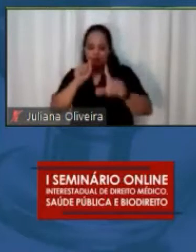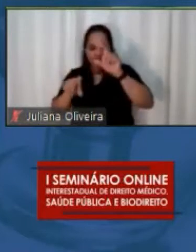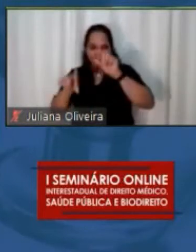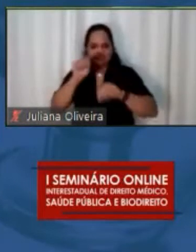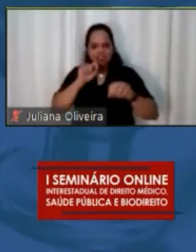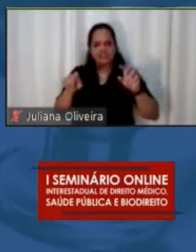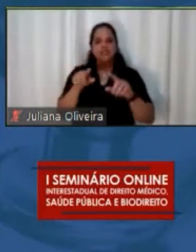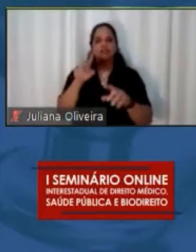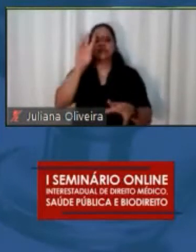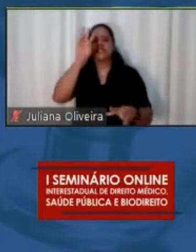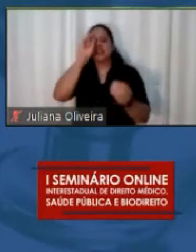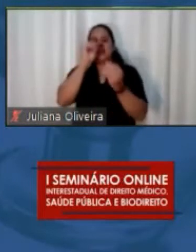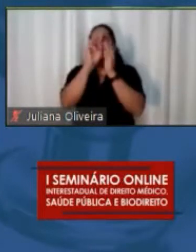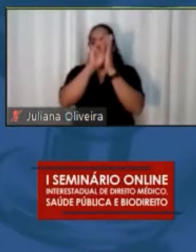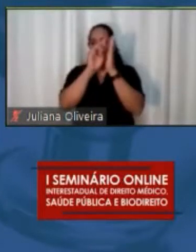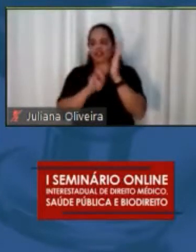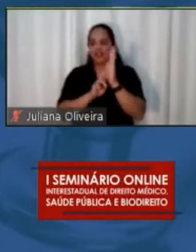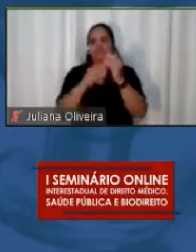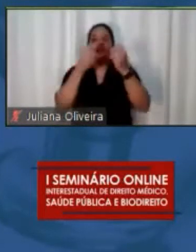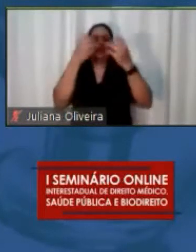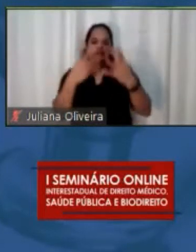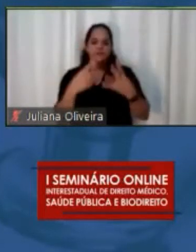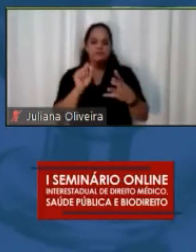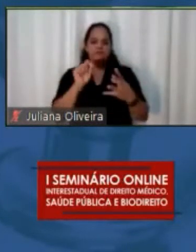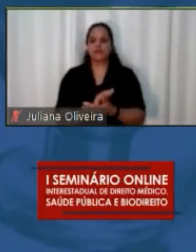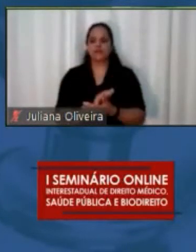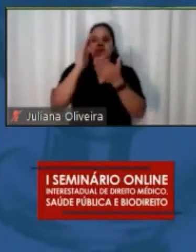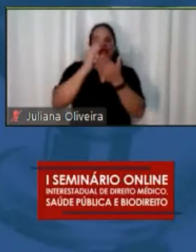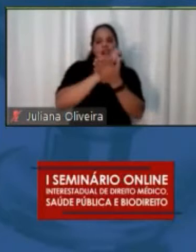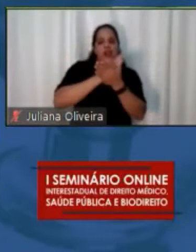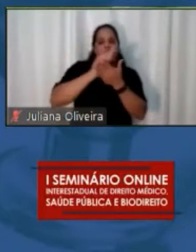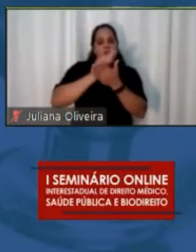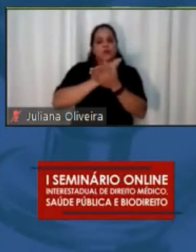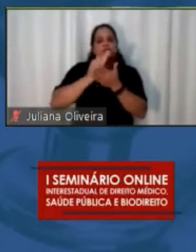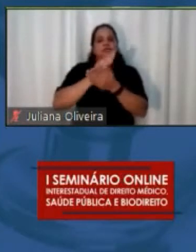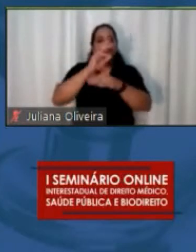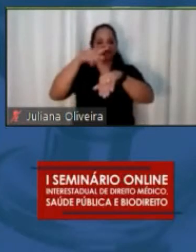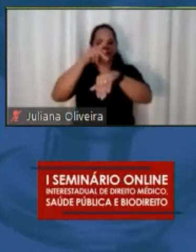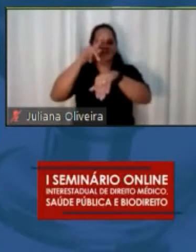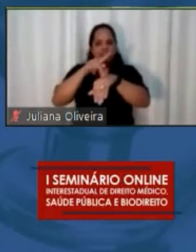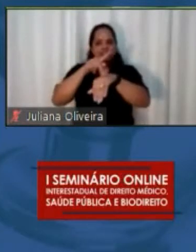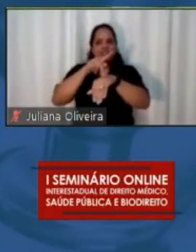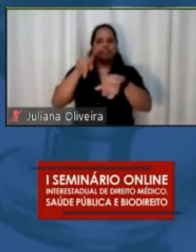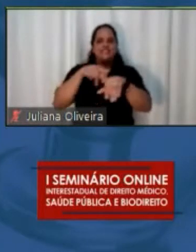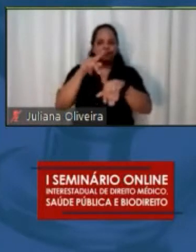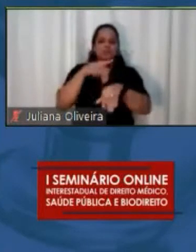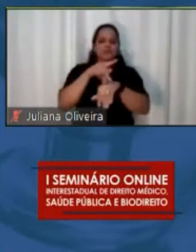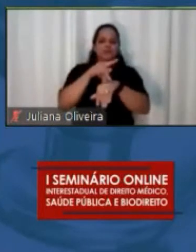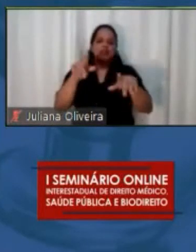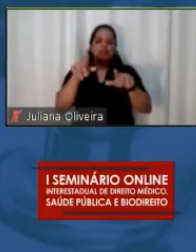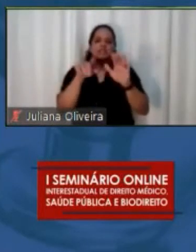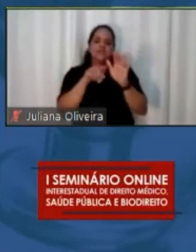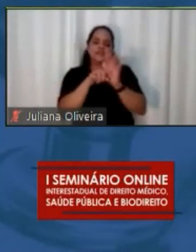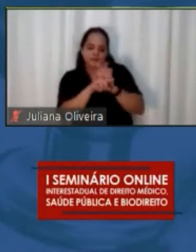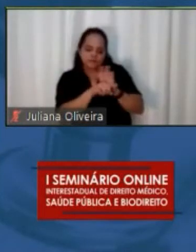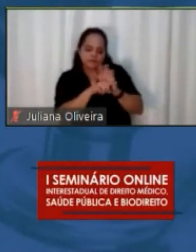diz assim, em países com uma triagem inadequada de doador de sangue, os dados podem constituir